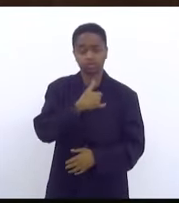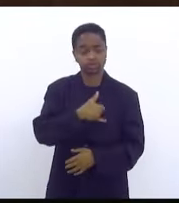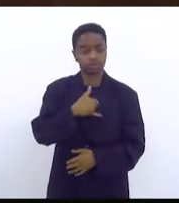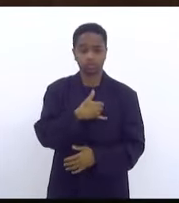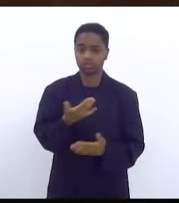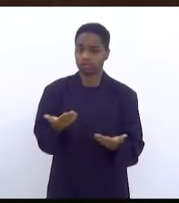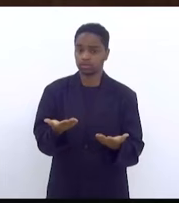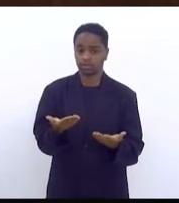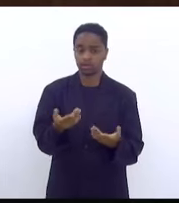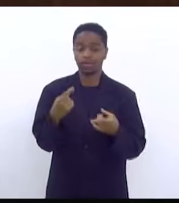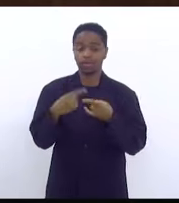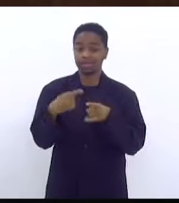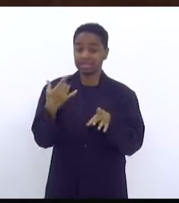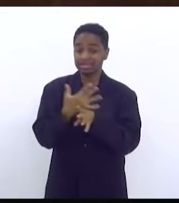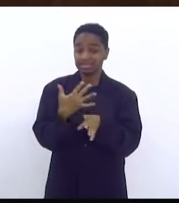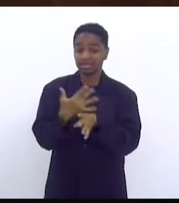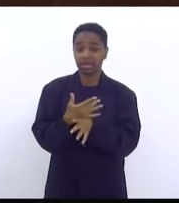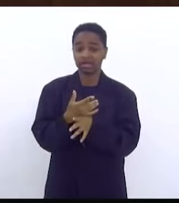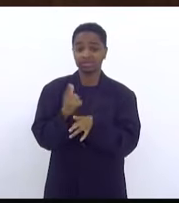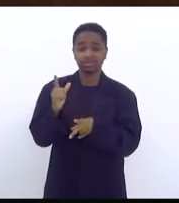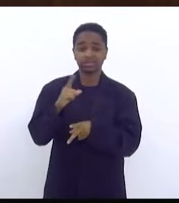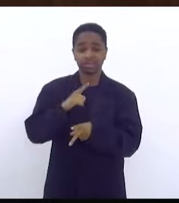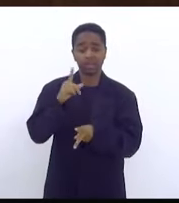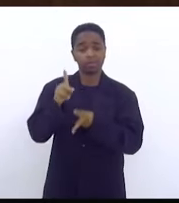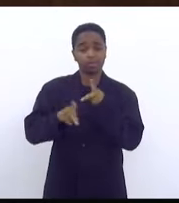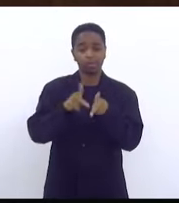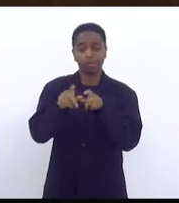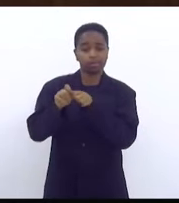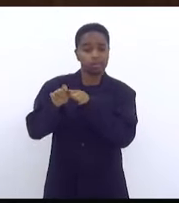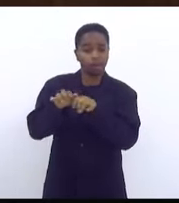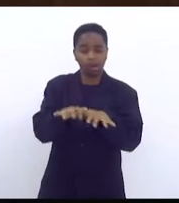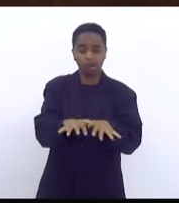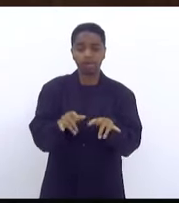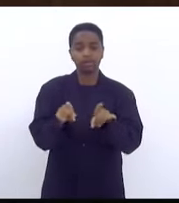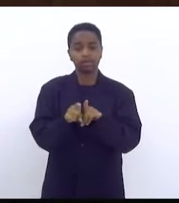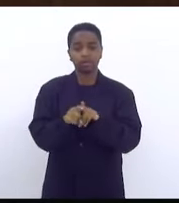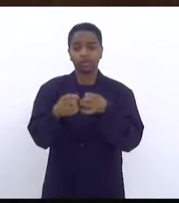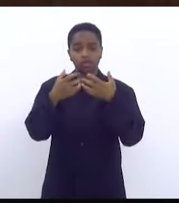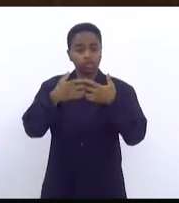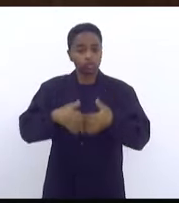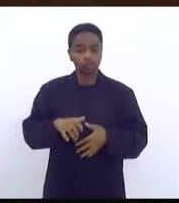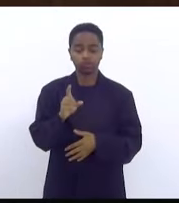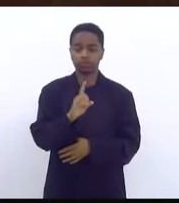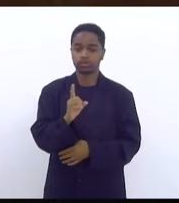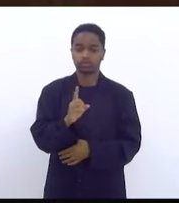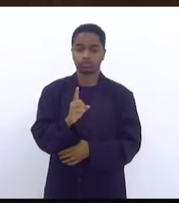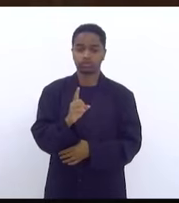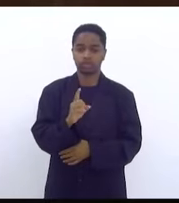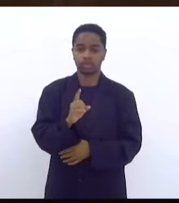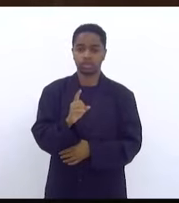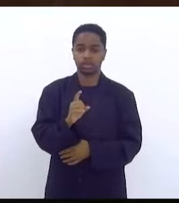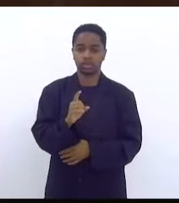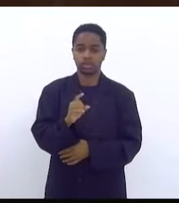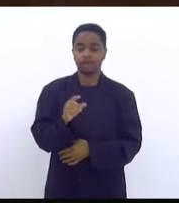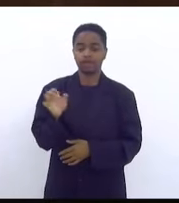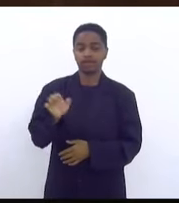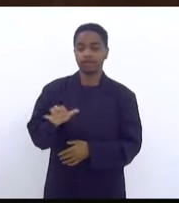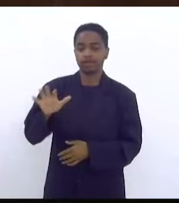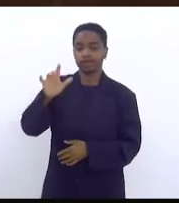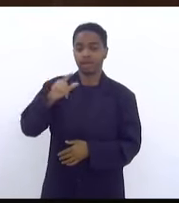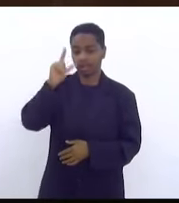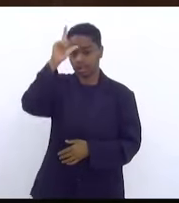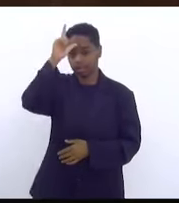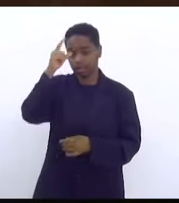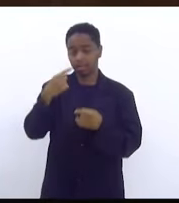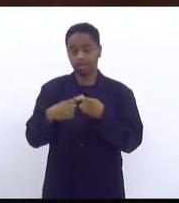Meriti, que é uma cidade densamente habitada. Não vai funcionar para o Complexo do Alemão, que tem toda